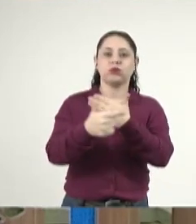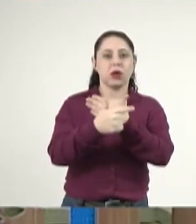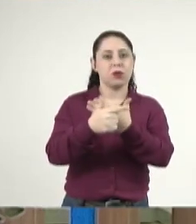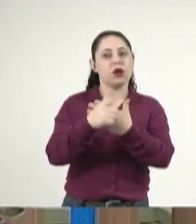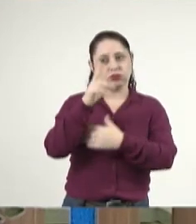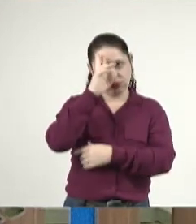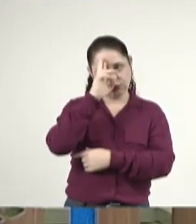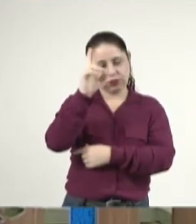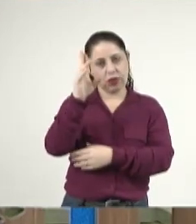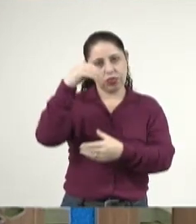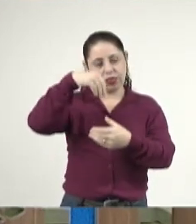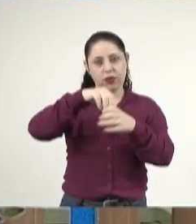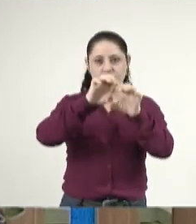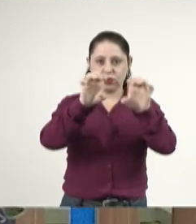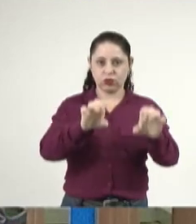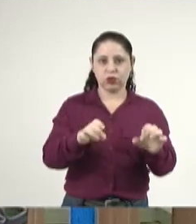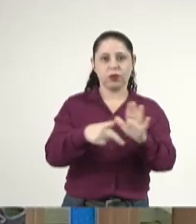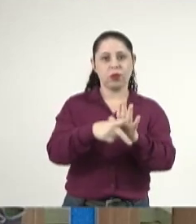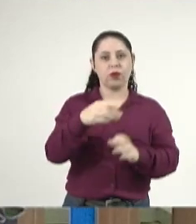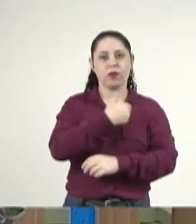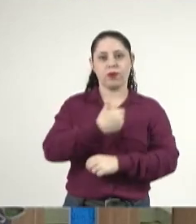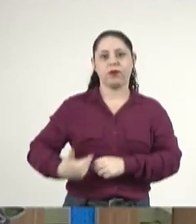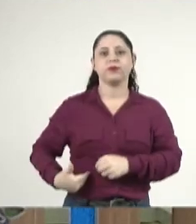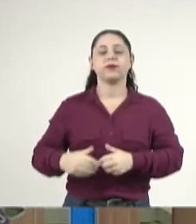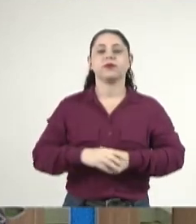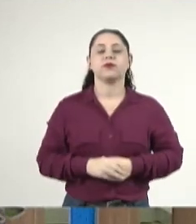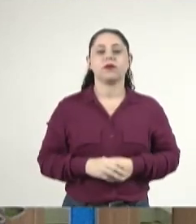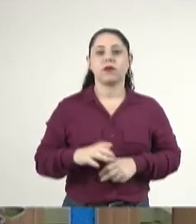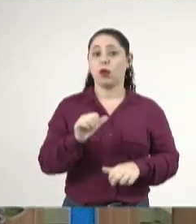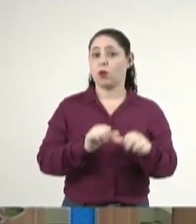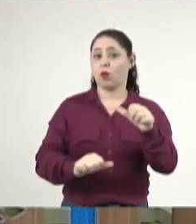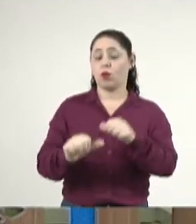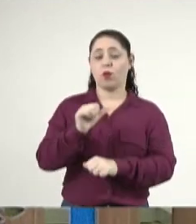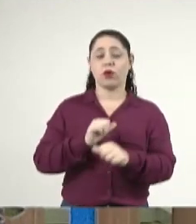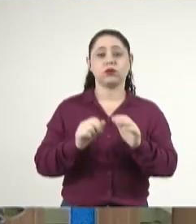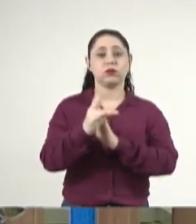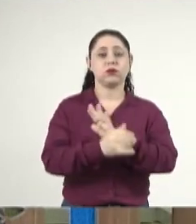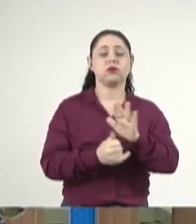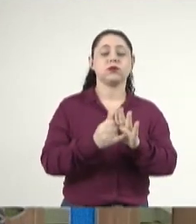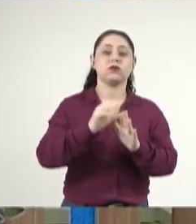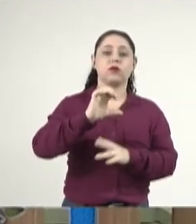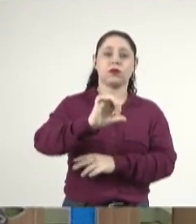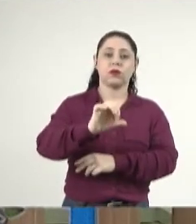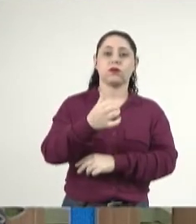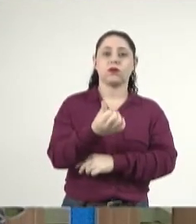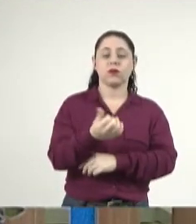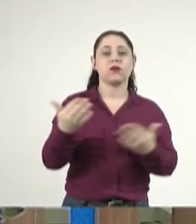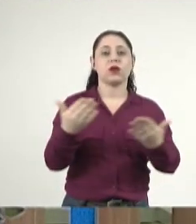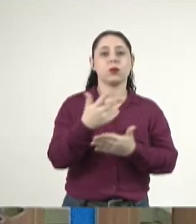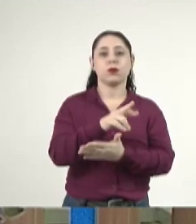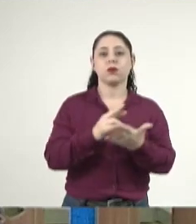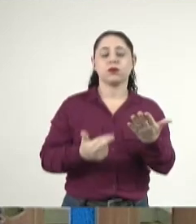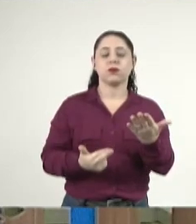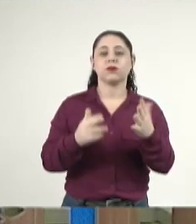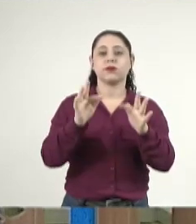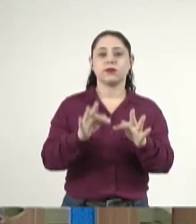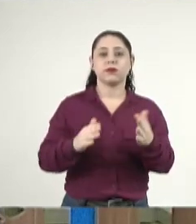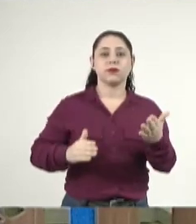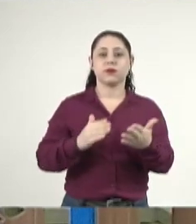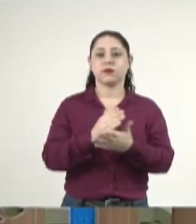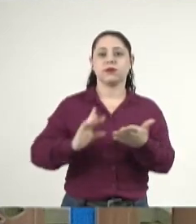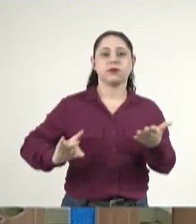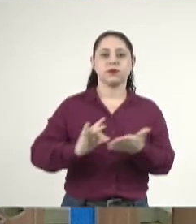chefia dentro da estrutura do governo. As principais alterações nesse projeto de lei 96, agora com a redação final aprovada que vai para